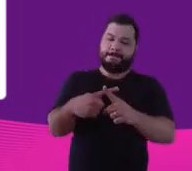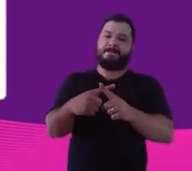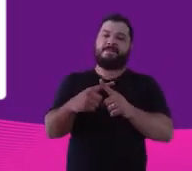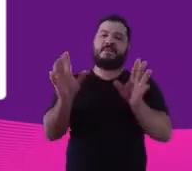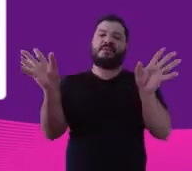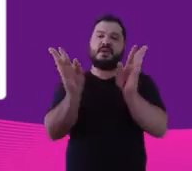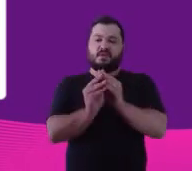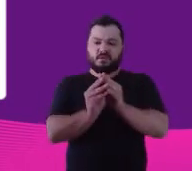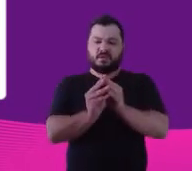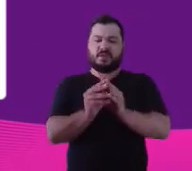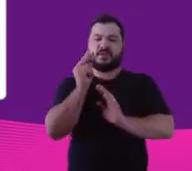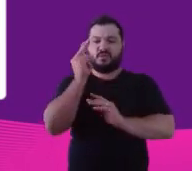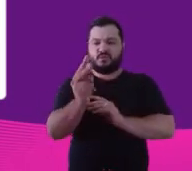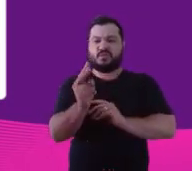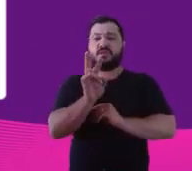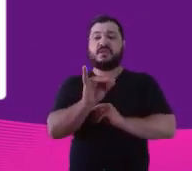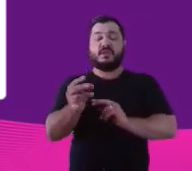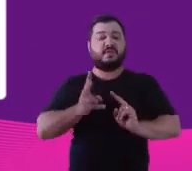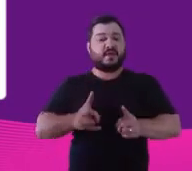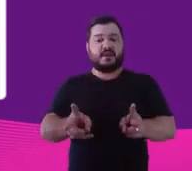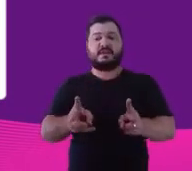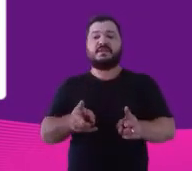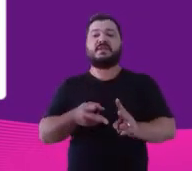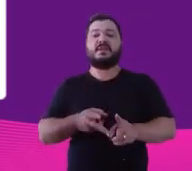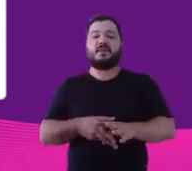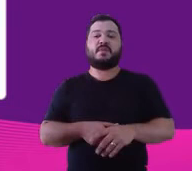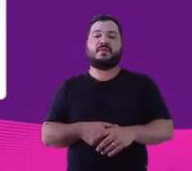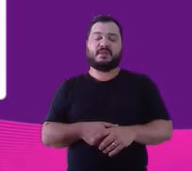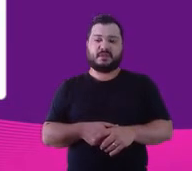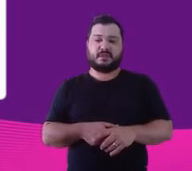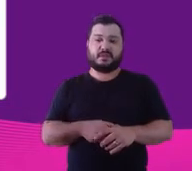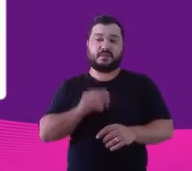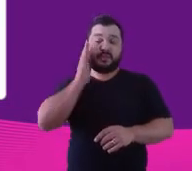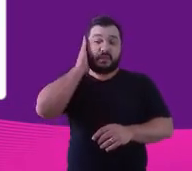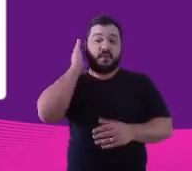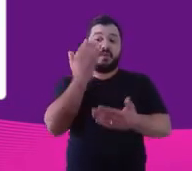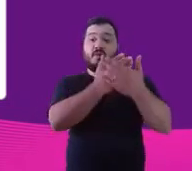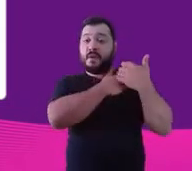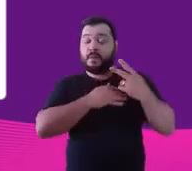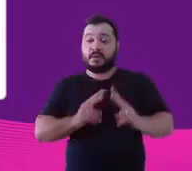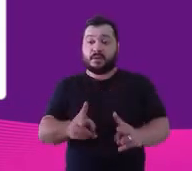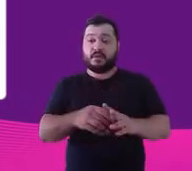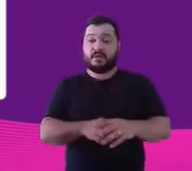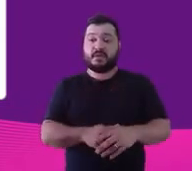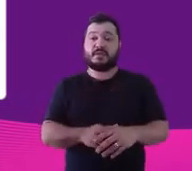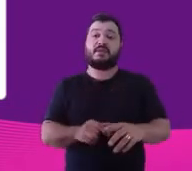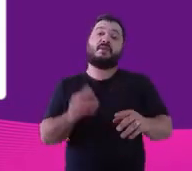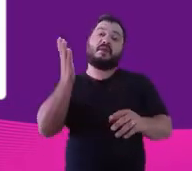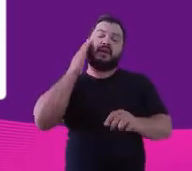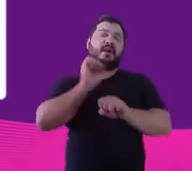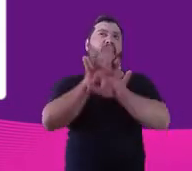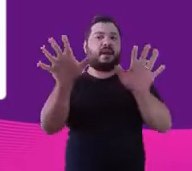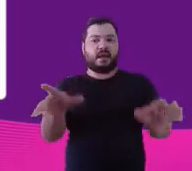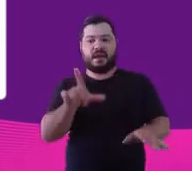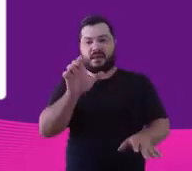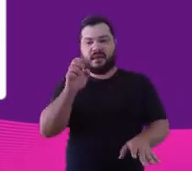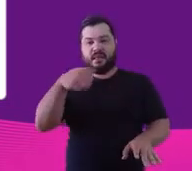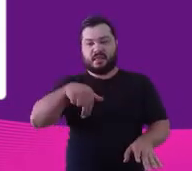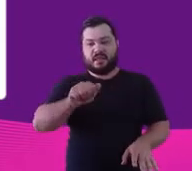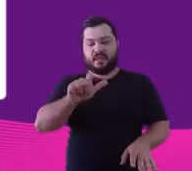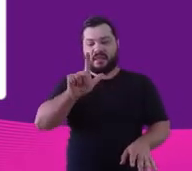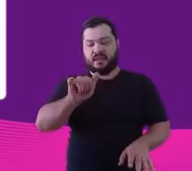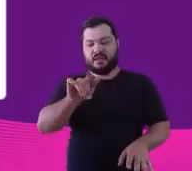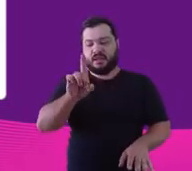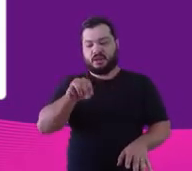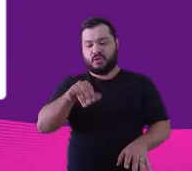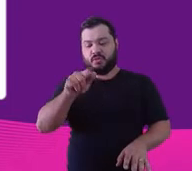consolidação com dois ciclos e vai seguir com a manutenção o papel da manutenção então é claramente a lenalidomida é